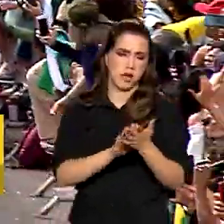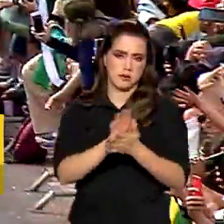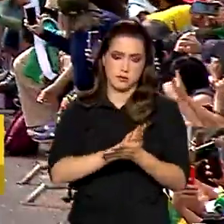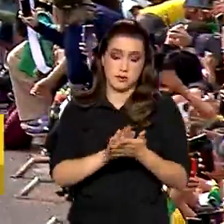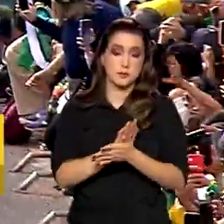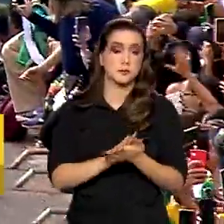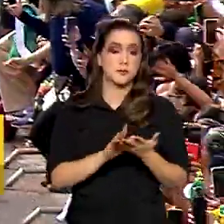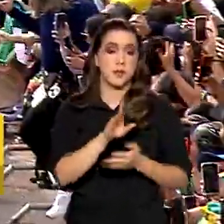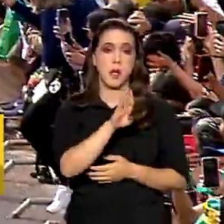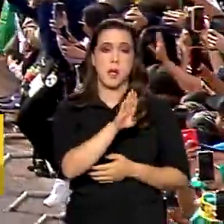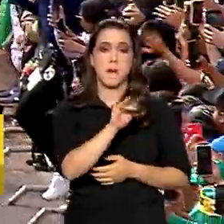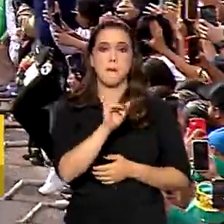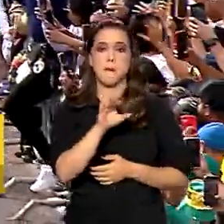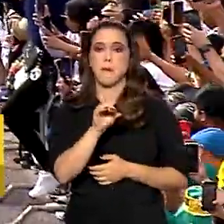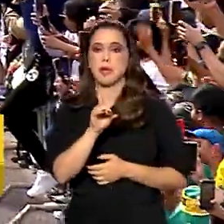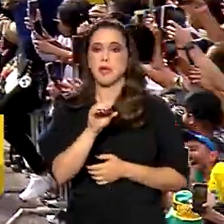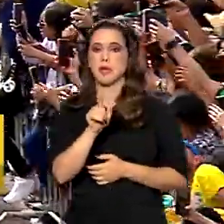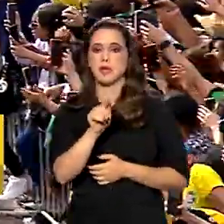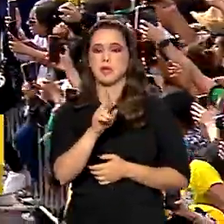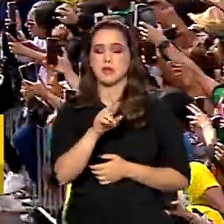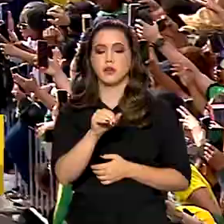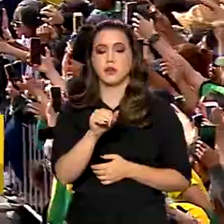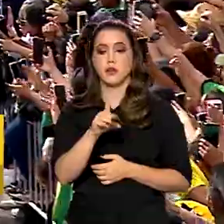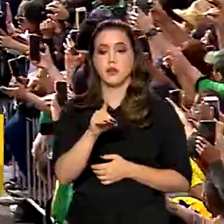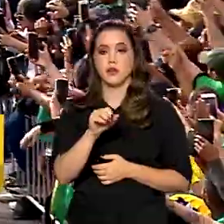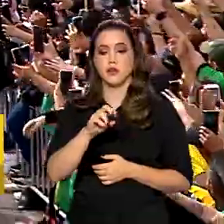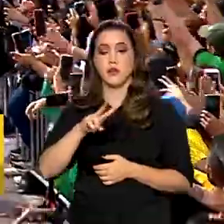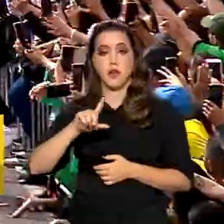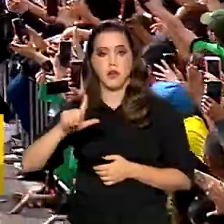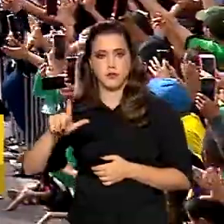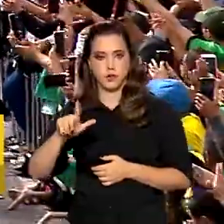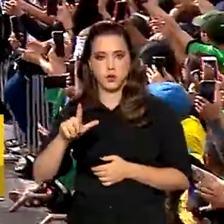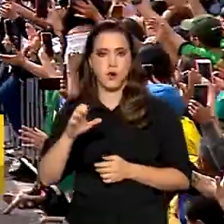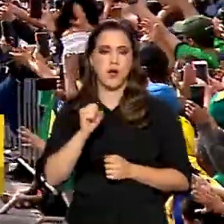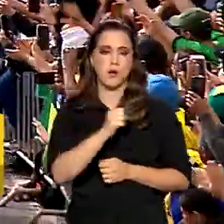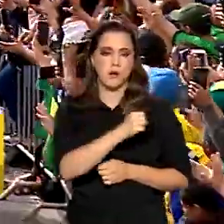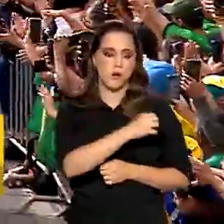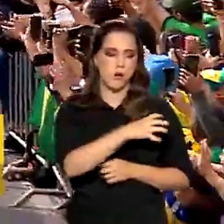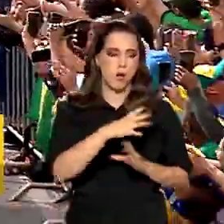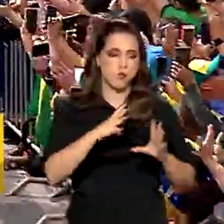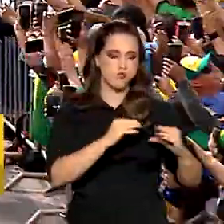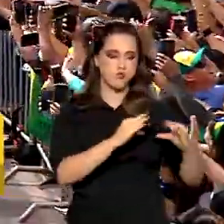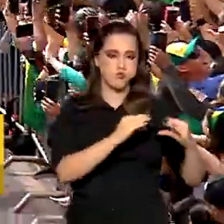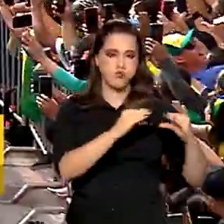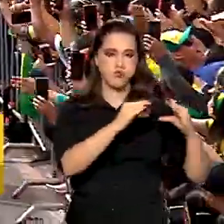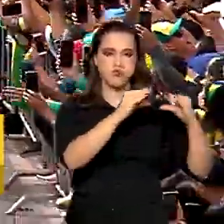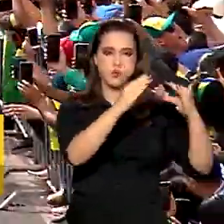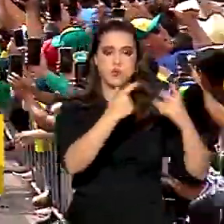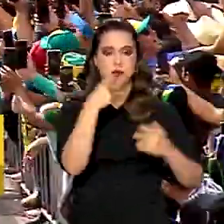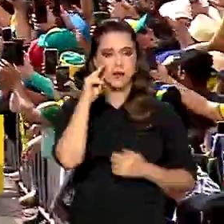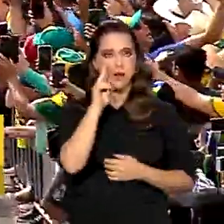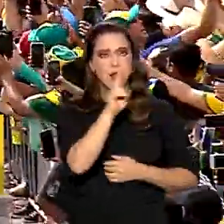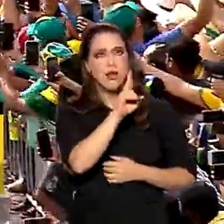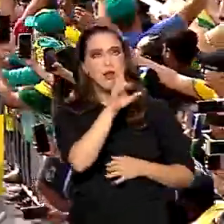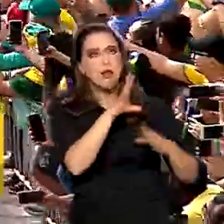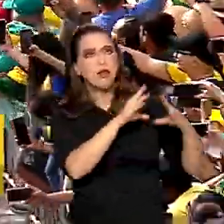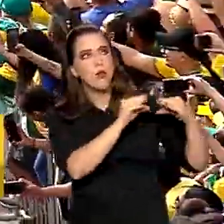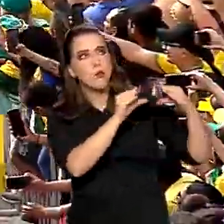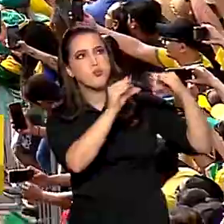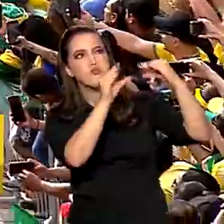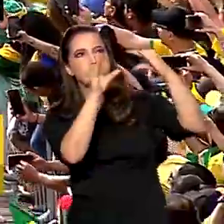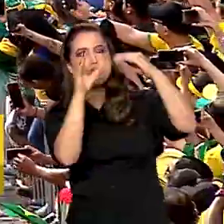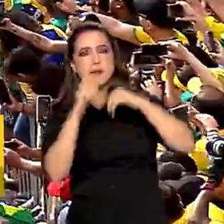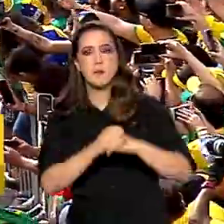Então, em contato com o escapamento quente, ela se transforma em fumaça e gera esse efeito visual aí da fumaça no ar. Né? E